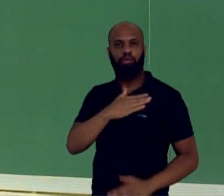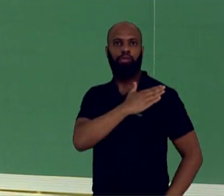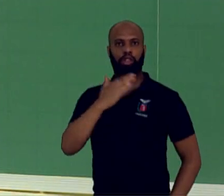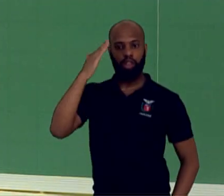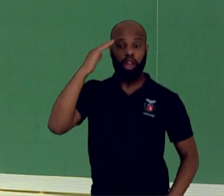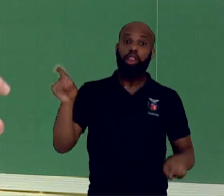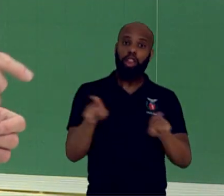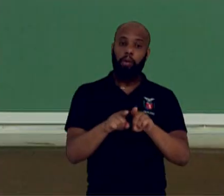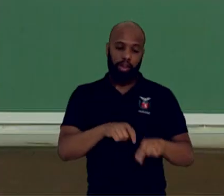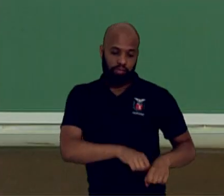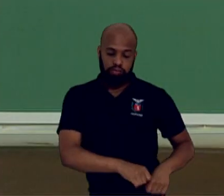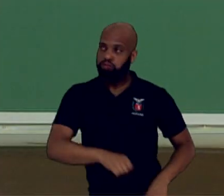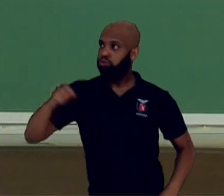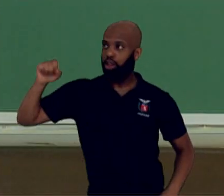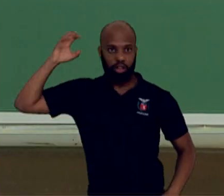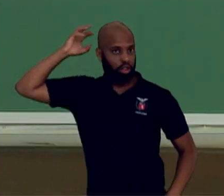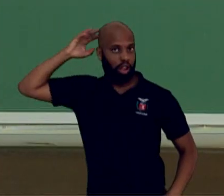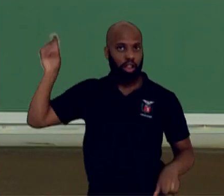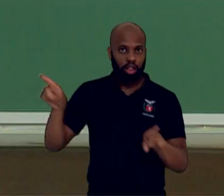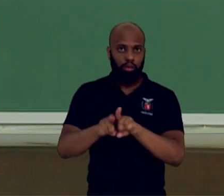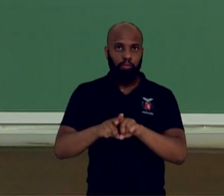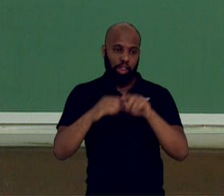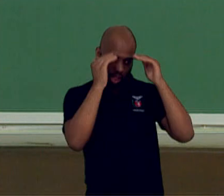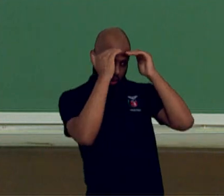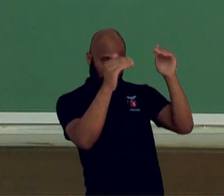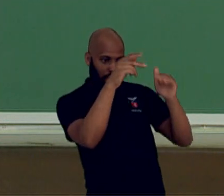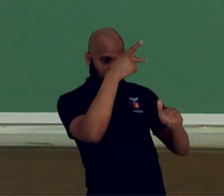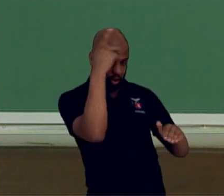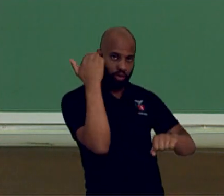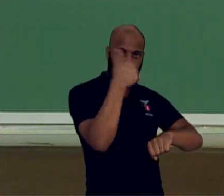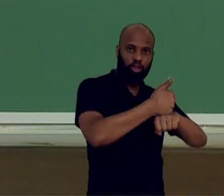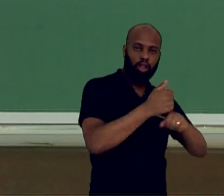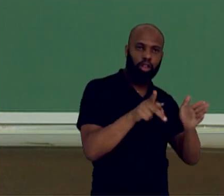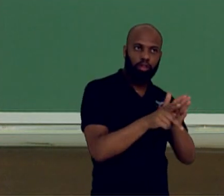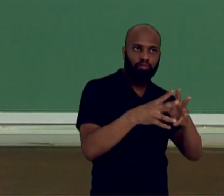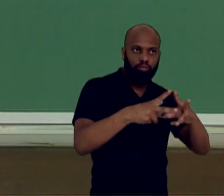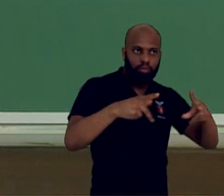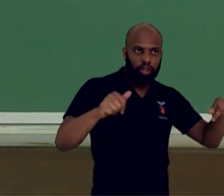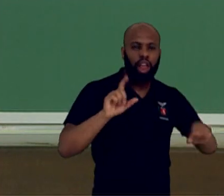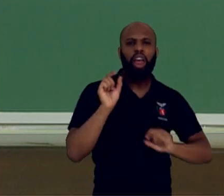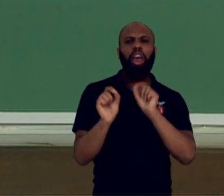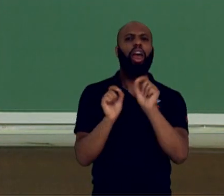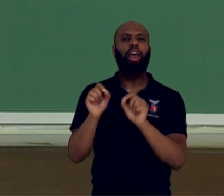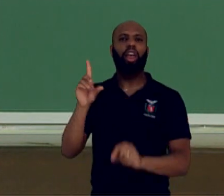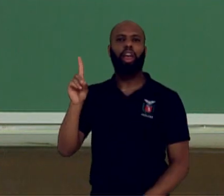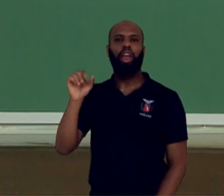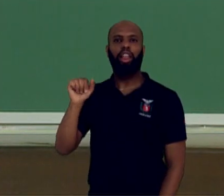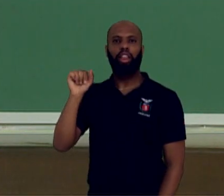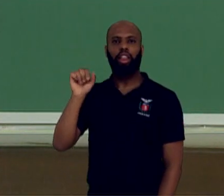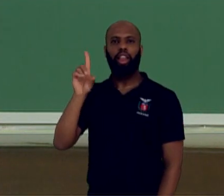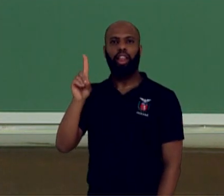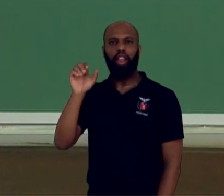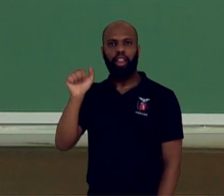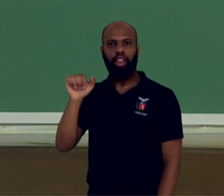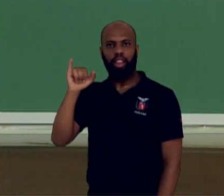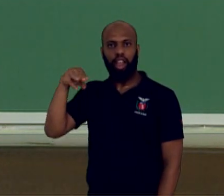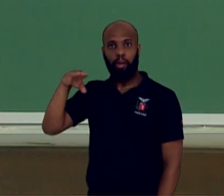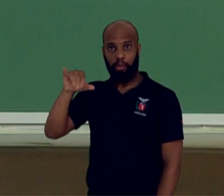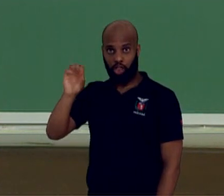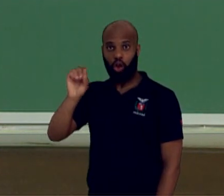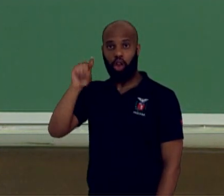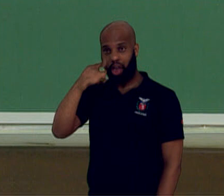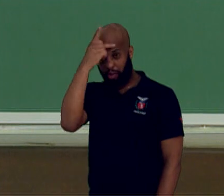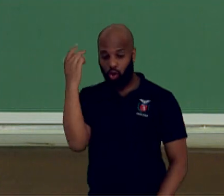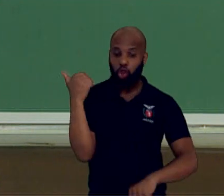terra, chamados de daimios, que nós temos aqui no nosso slide, os donos de terras. Então ele poderia fazer vários tipos de trabalho.